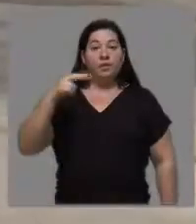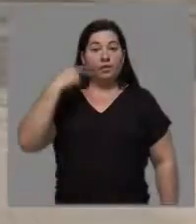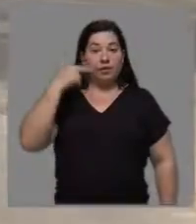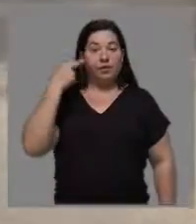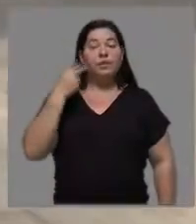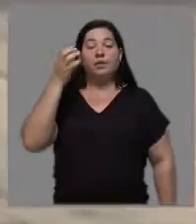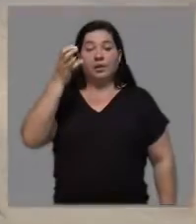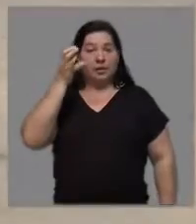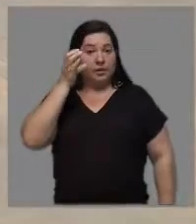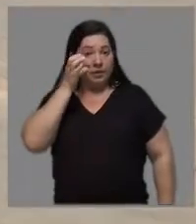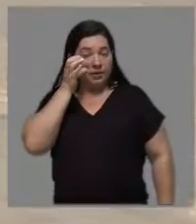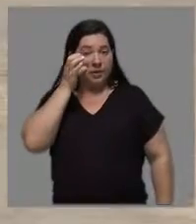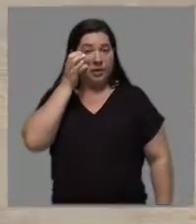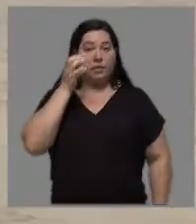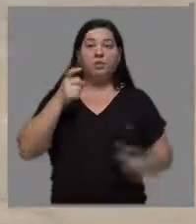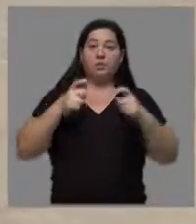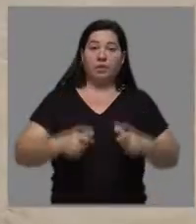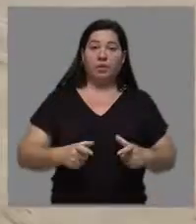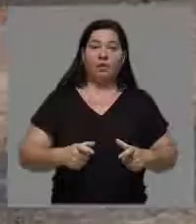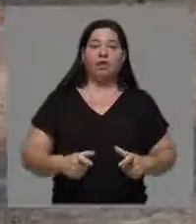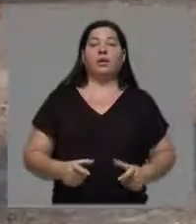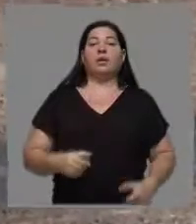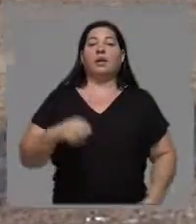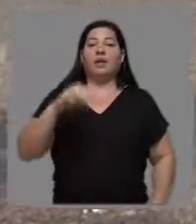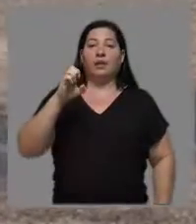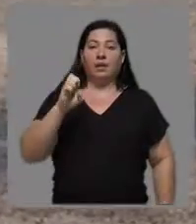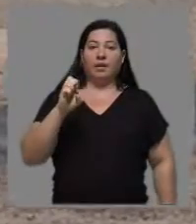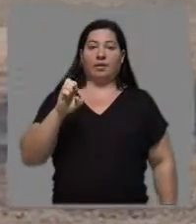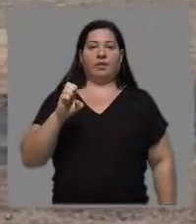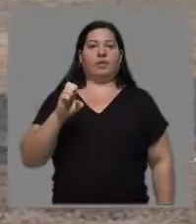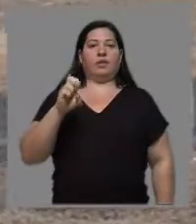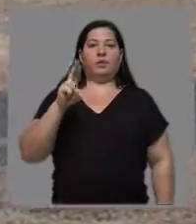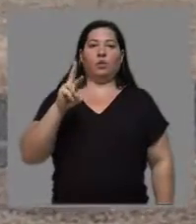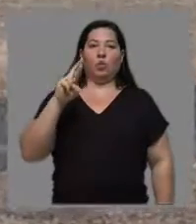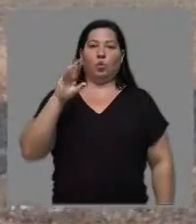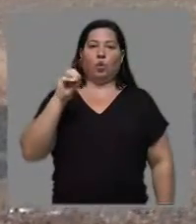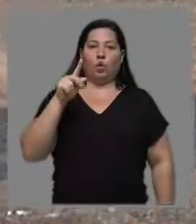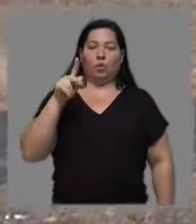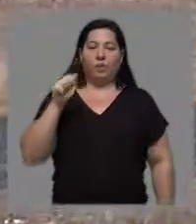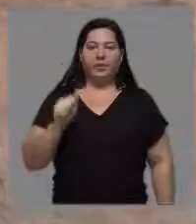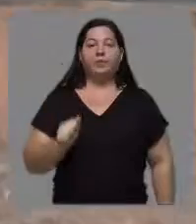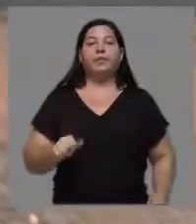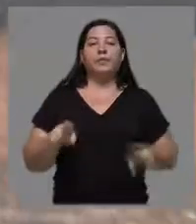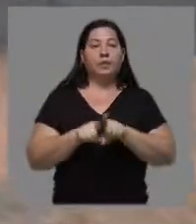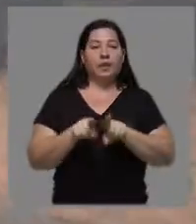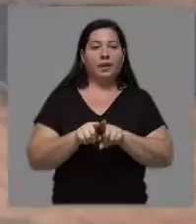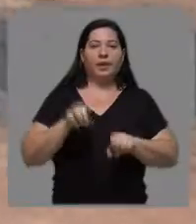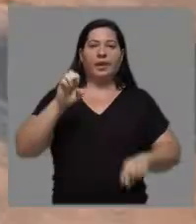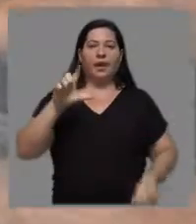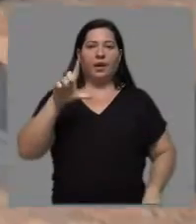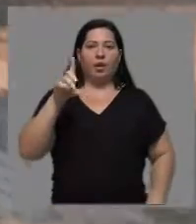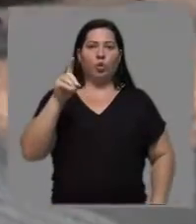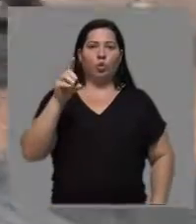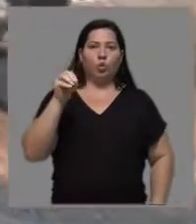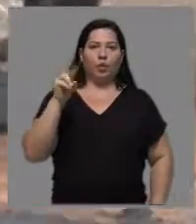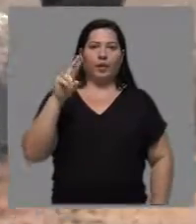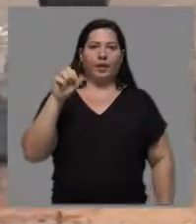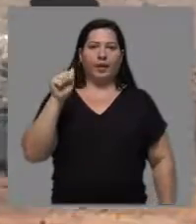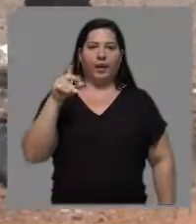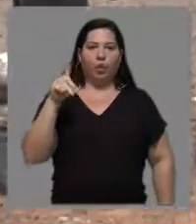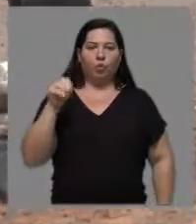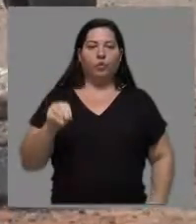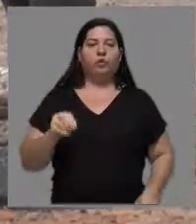O vereador Cícero Investigador esteve nos bairros Jardim Europa e Jardim Eldorado, acompanhando o serviço de